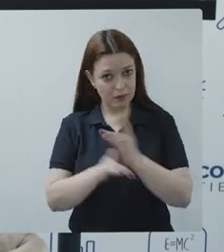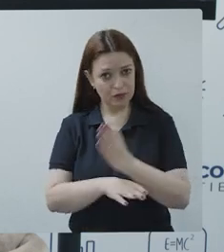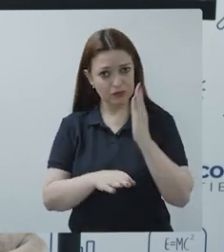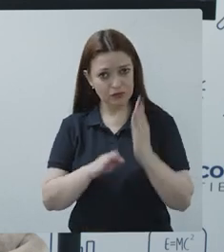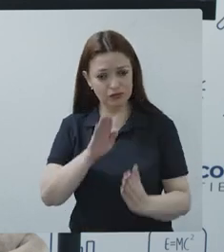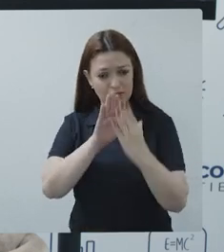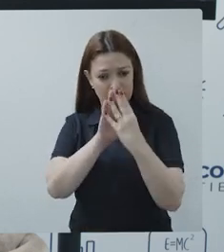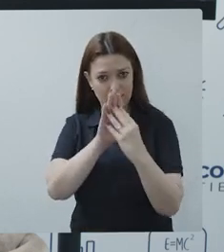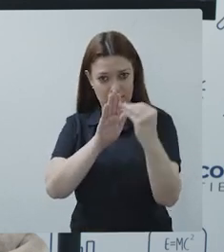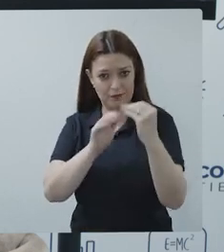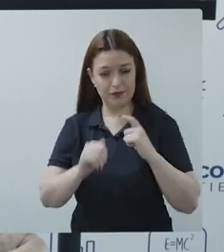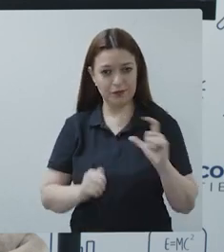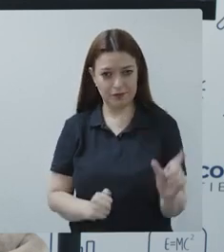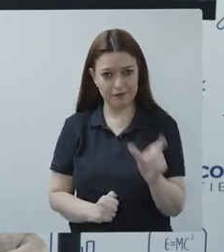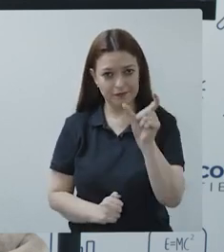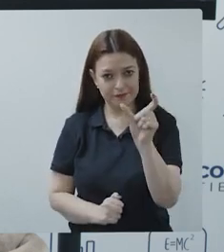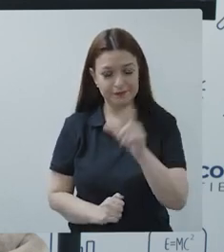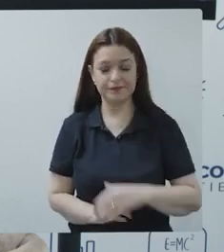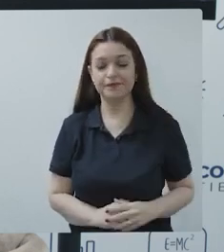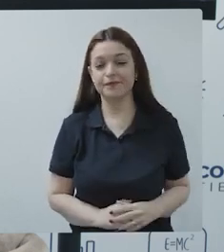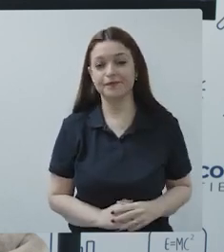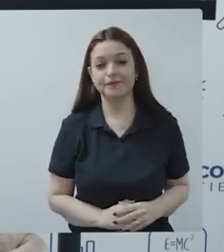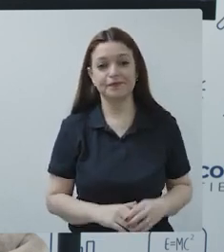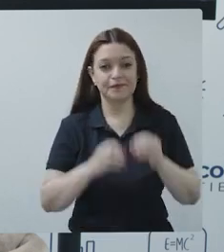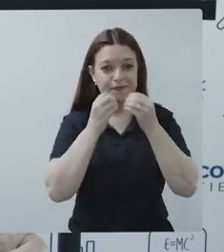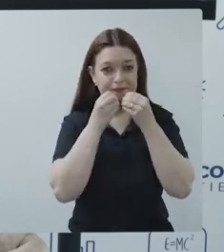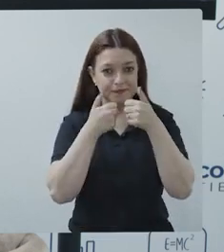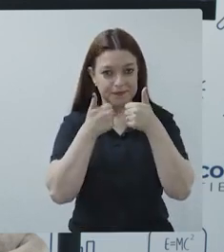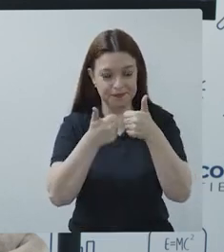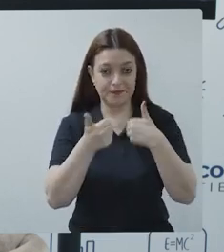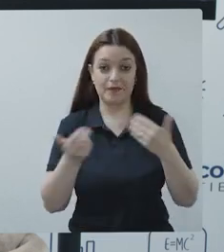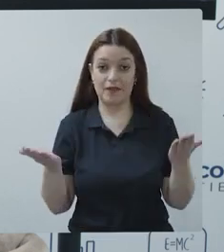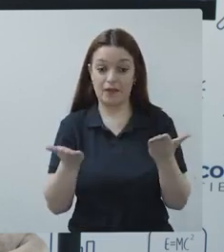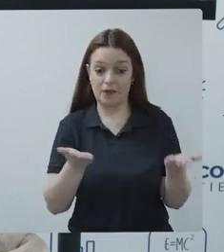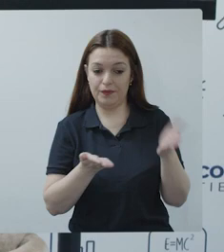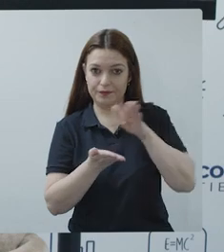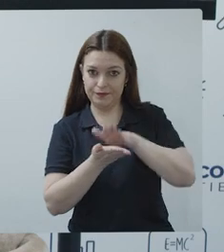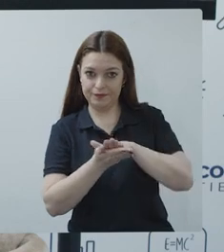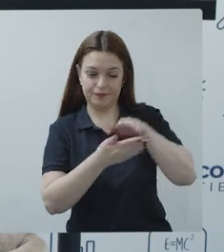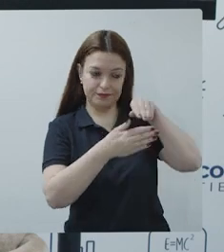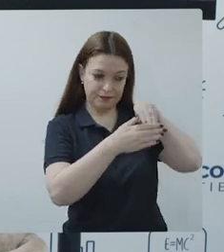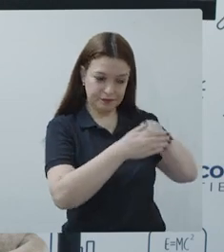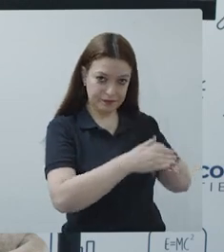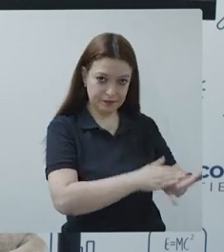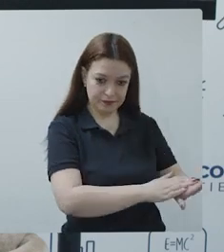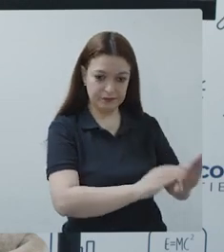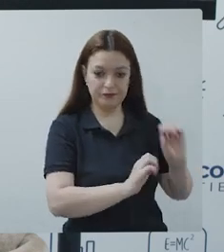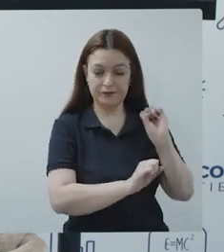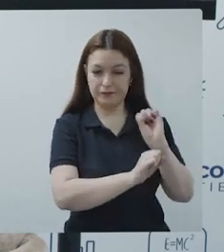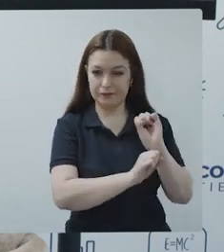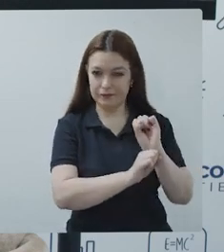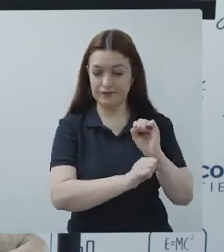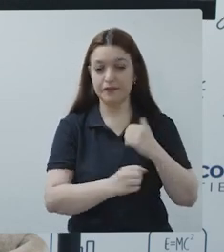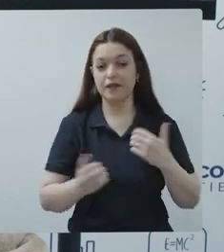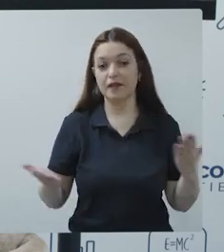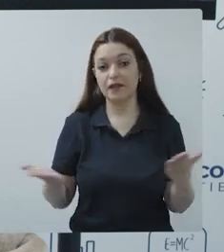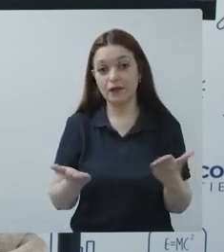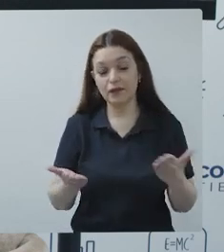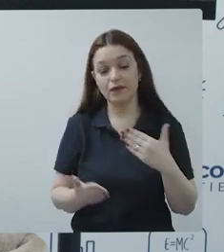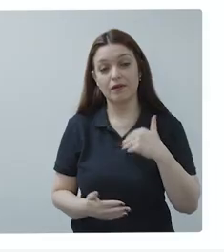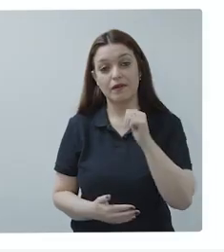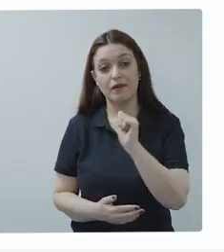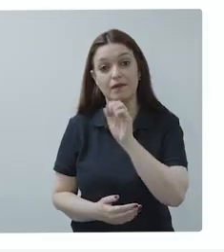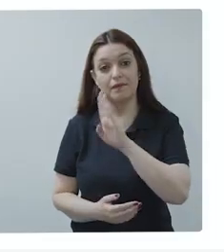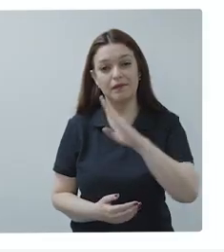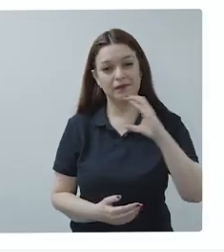Escreveram a palavra gato? Muito bem, agora fechem o caderno, deixem ele de lado e vamos para o alfabeto